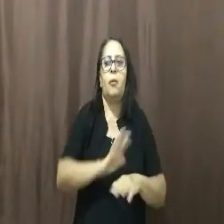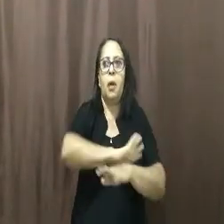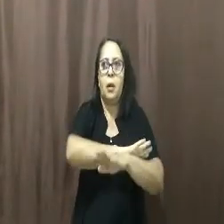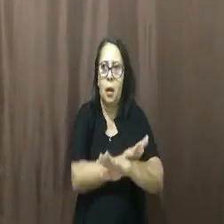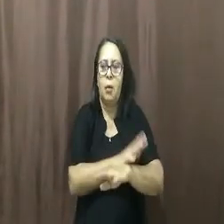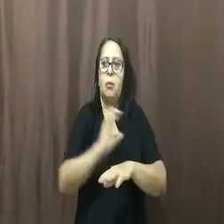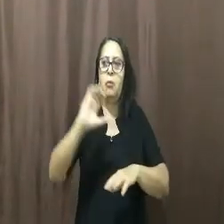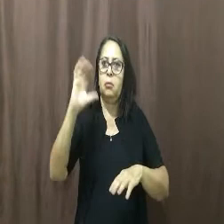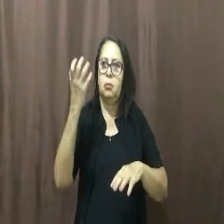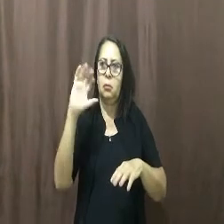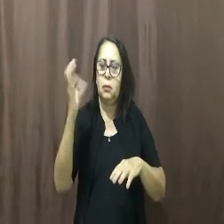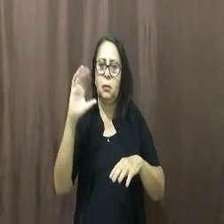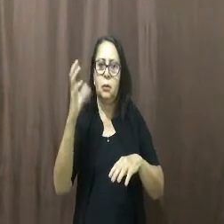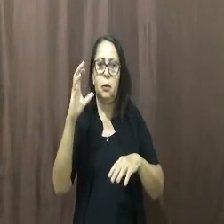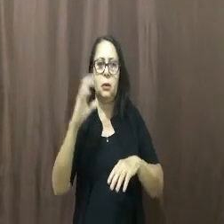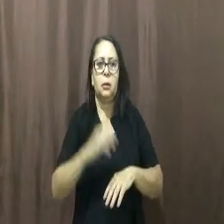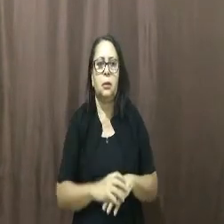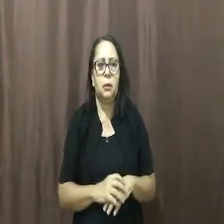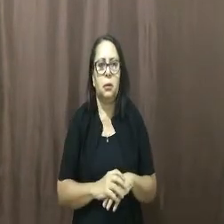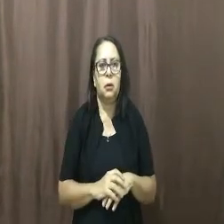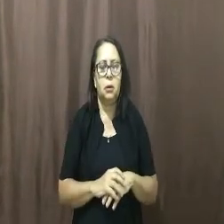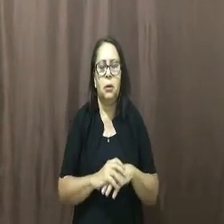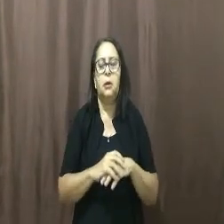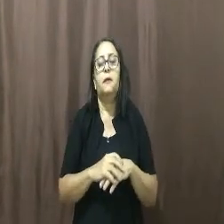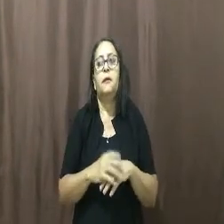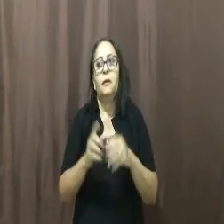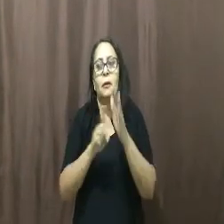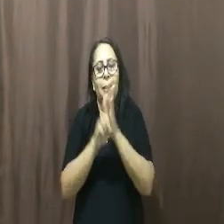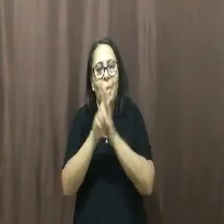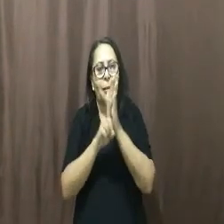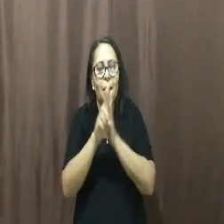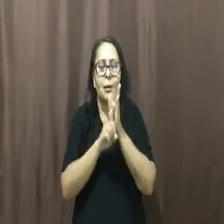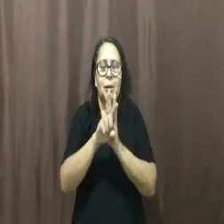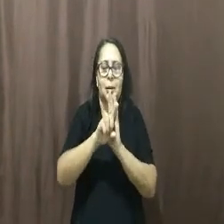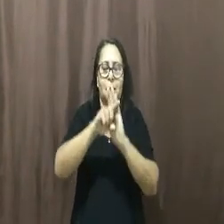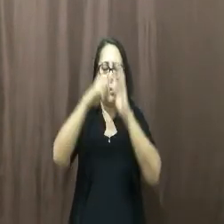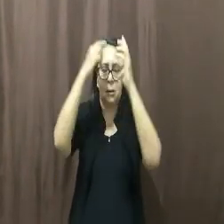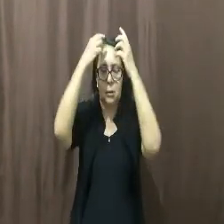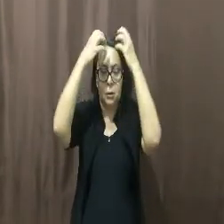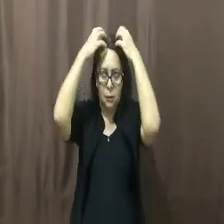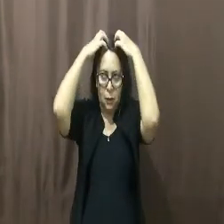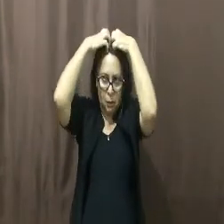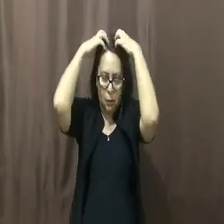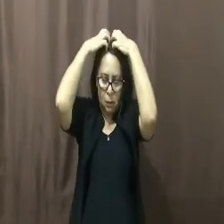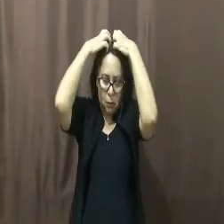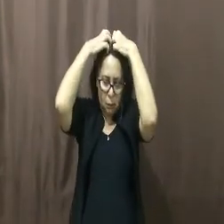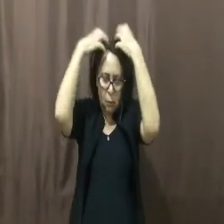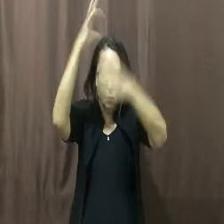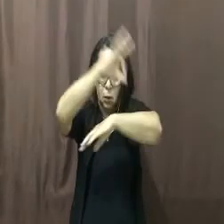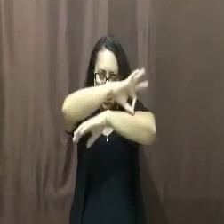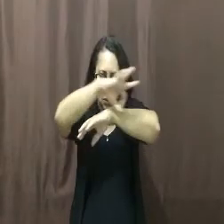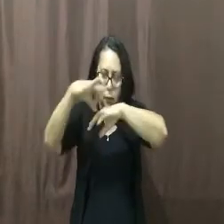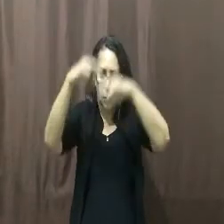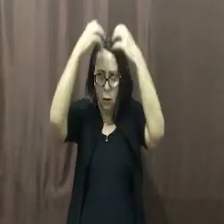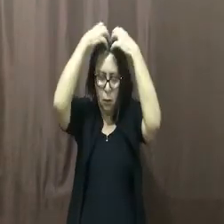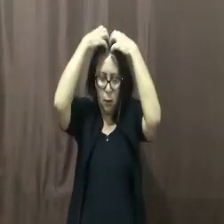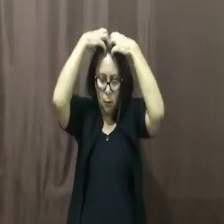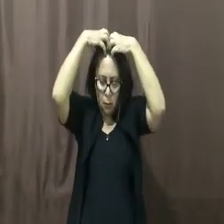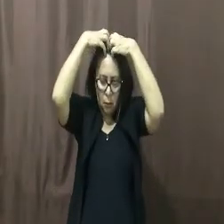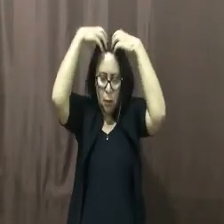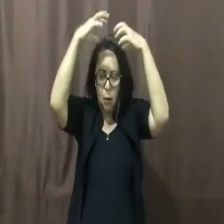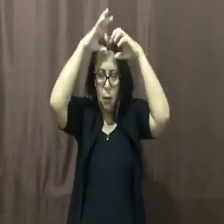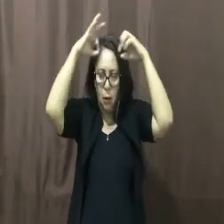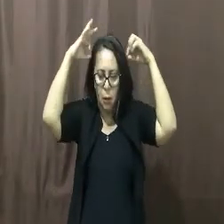racismo científico. Que faziam até medição do crânio para saber que o homem branco tinha um